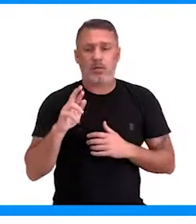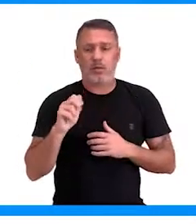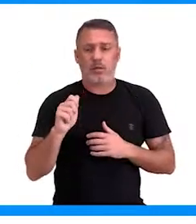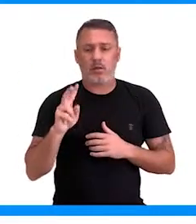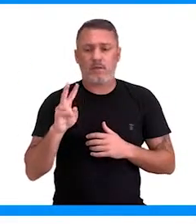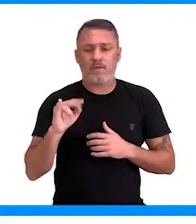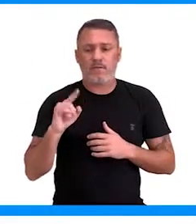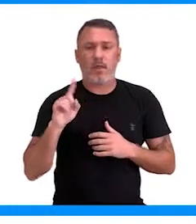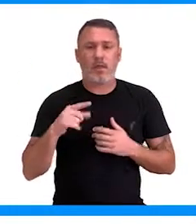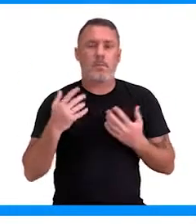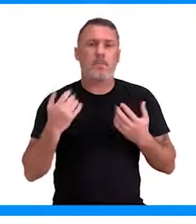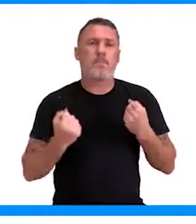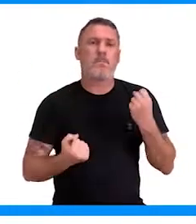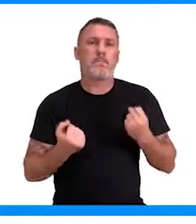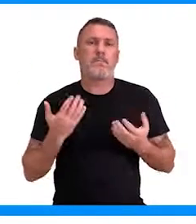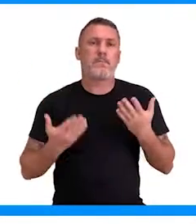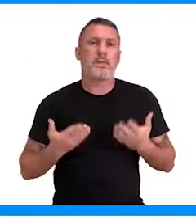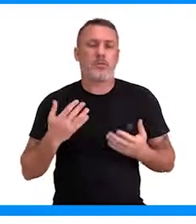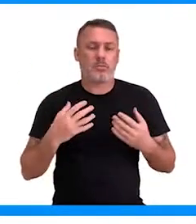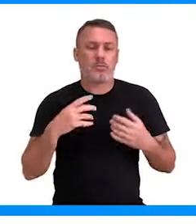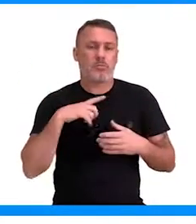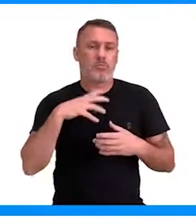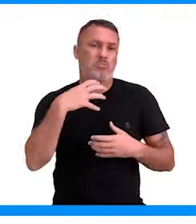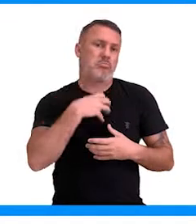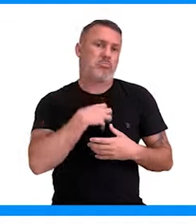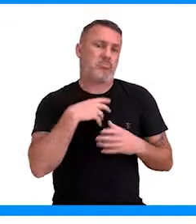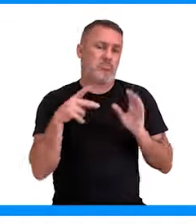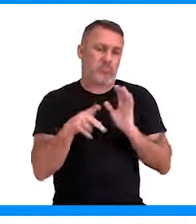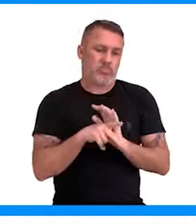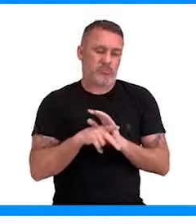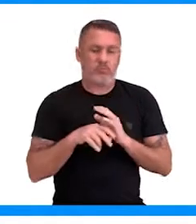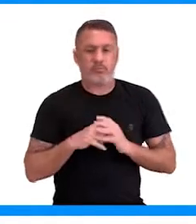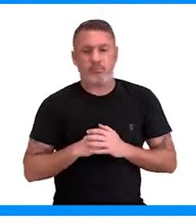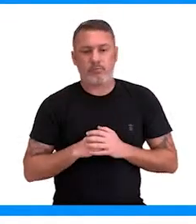a força-peso, que será assunto de outras aulas para nós.